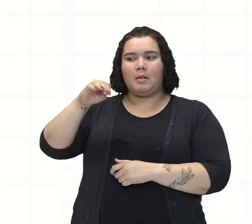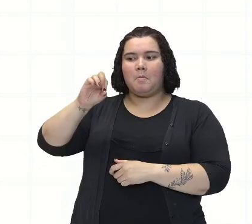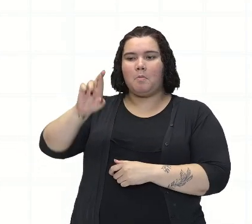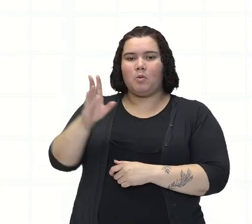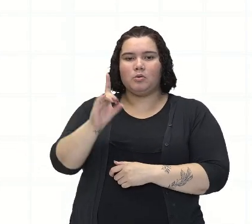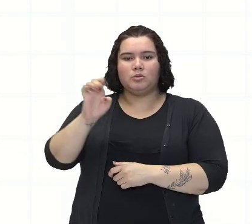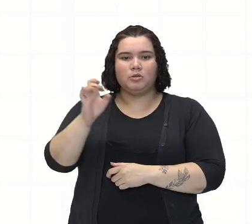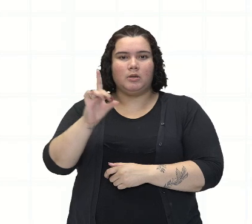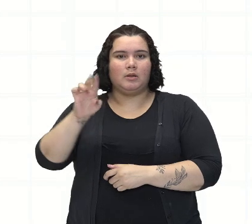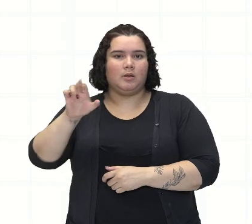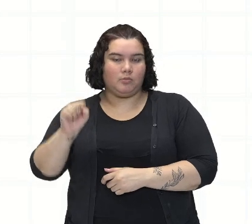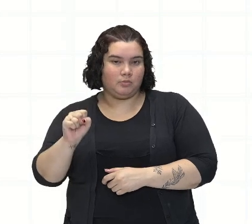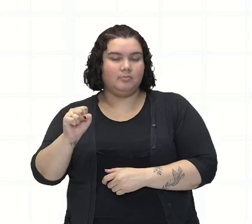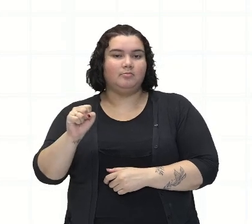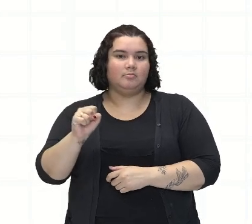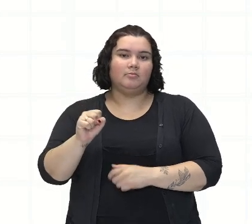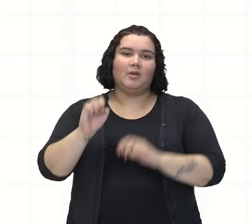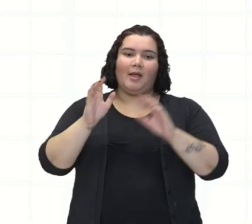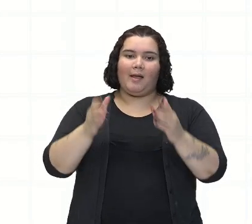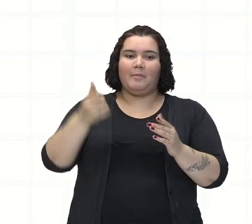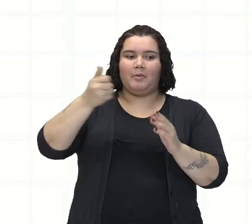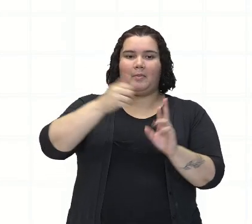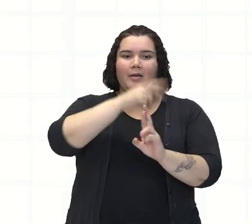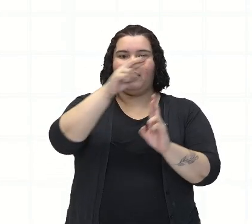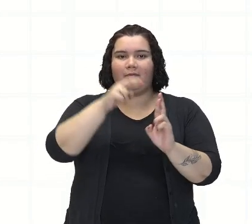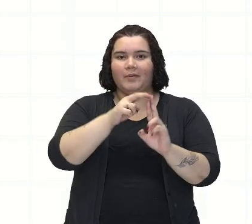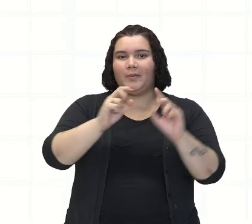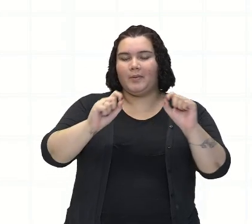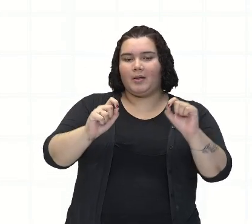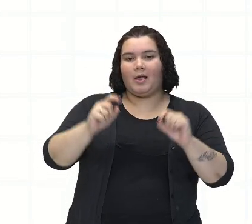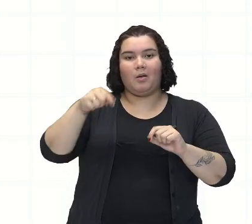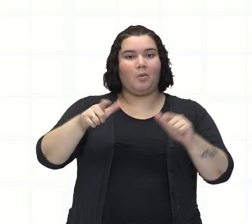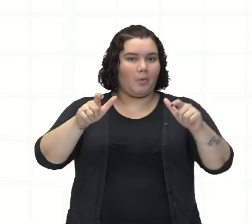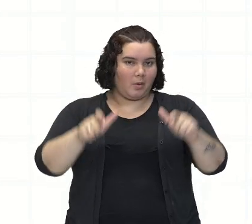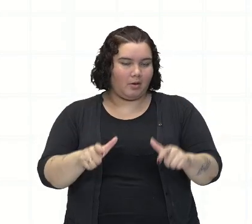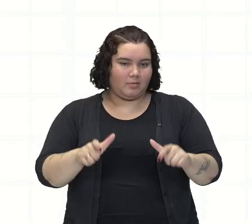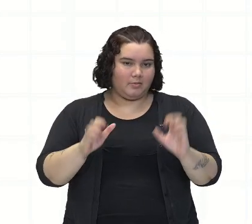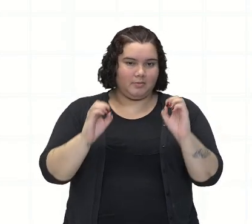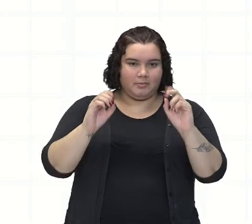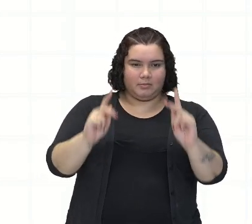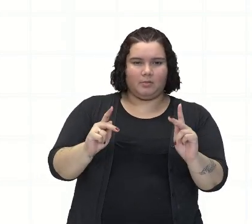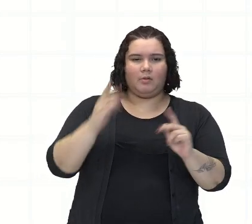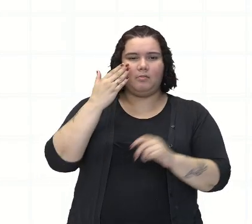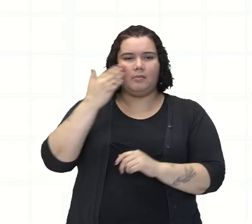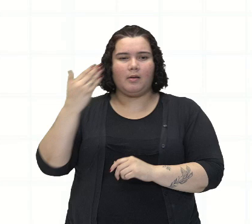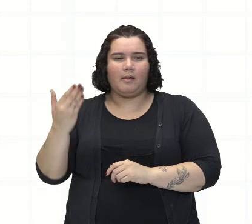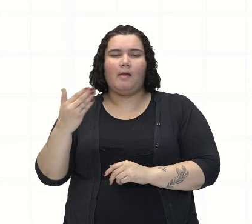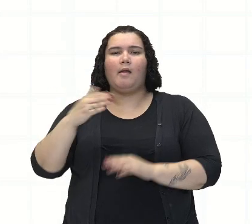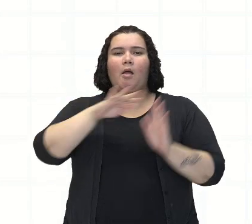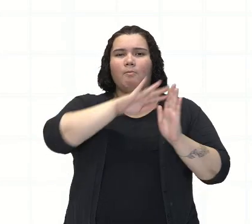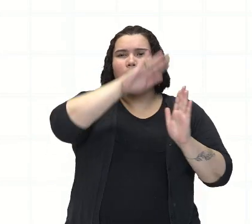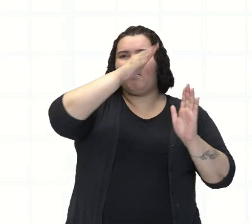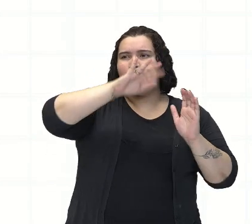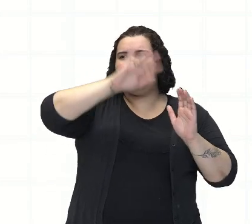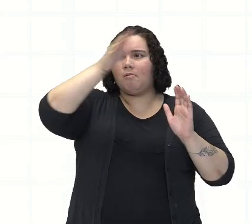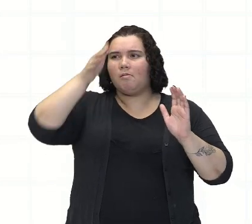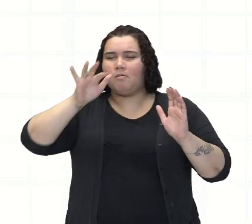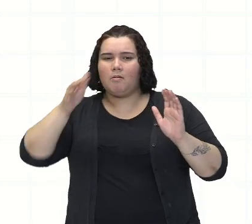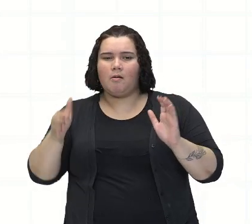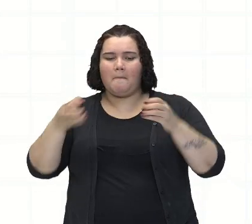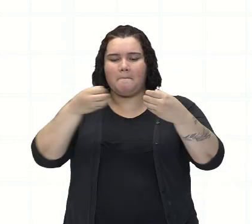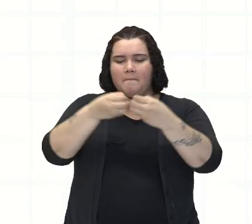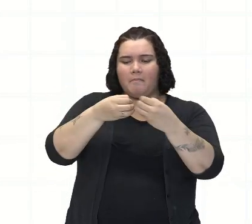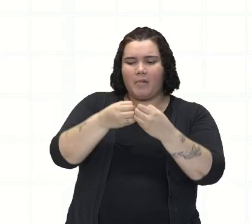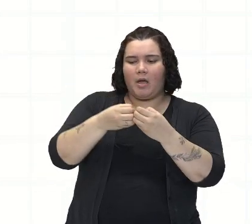tem a primeira referência aí, que é a referência ao espaço, tá? Serra do Mim, quase no meio de um